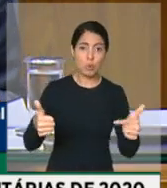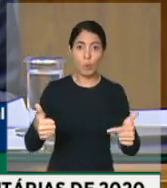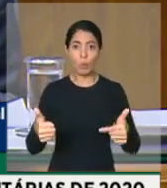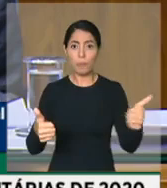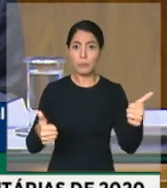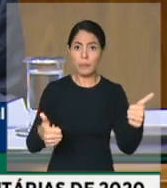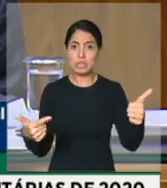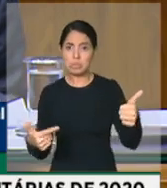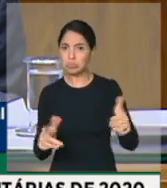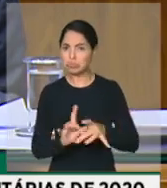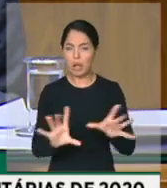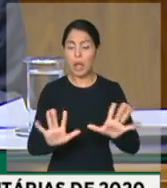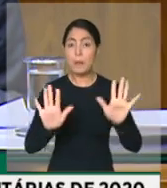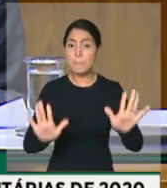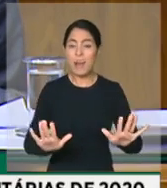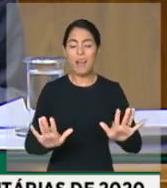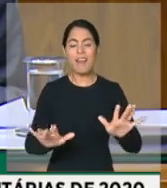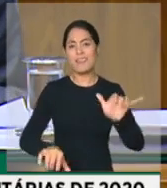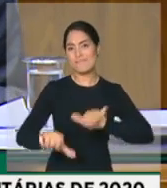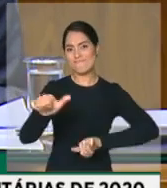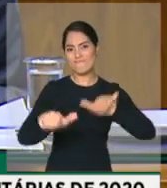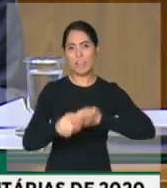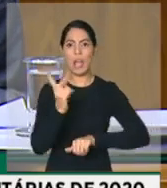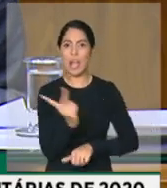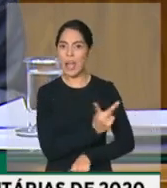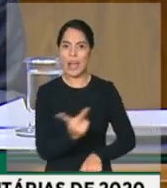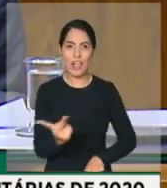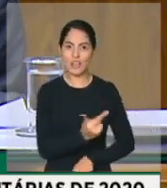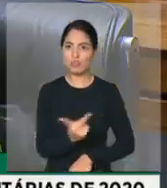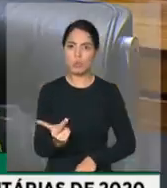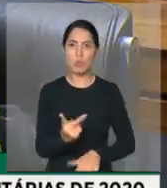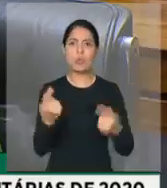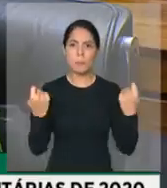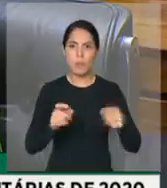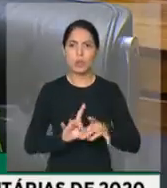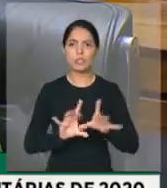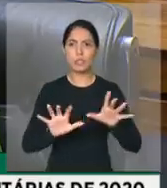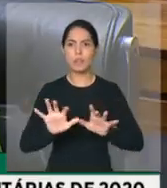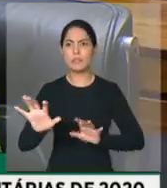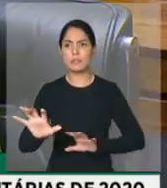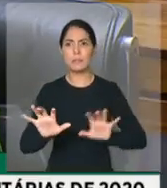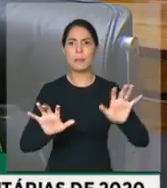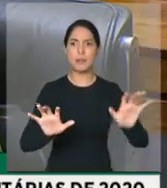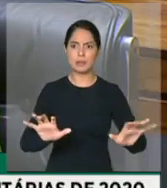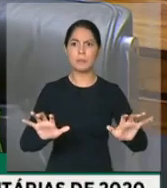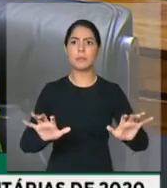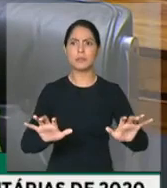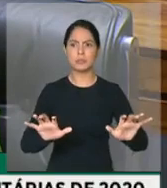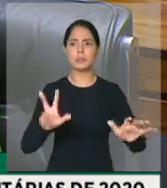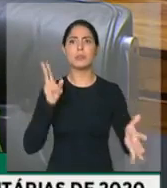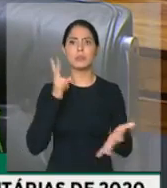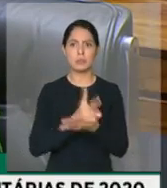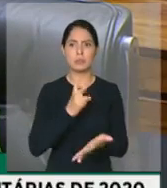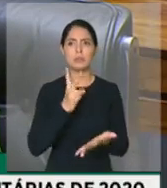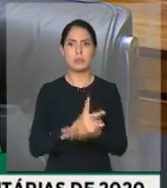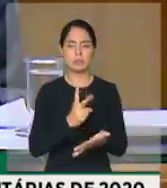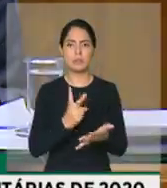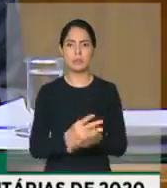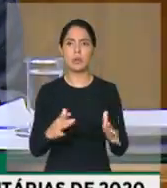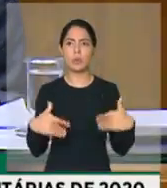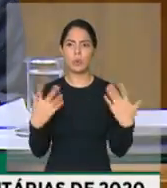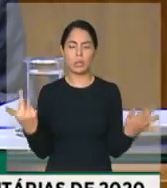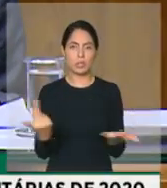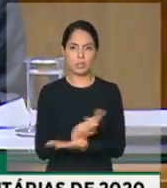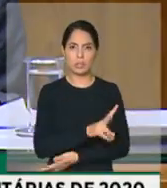de matérias orçamentárias pelas duas casas separadamente, mesmo diante da existência de vetos, que